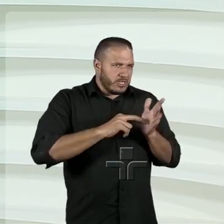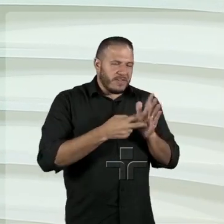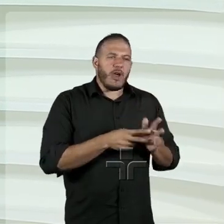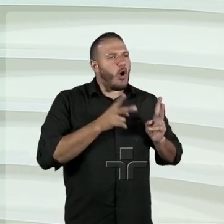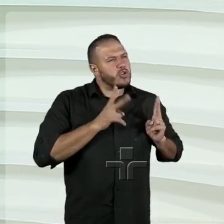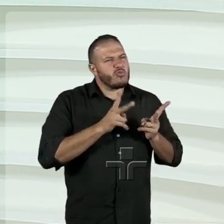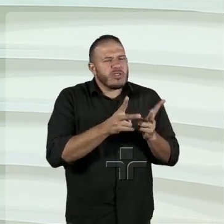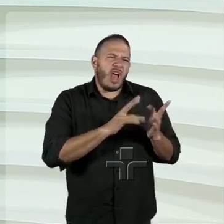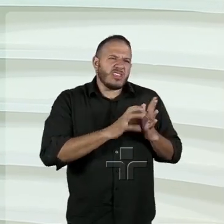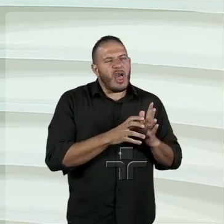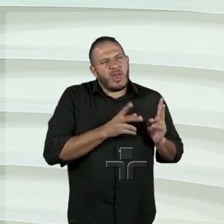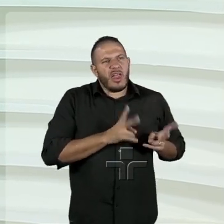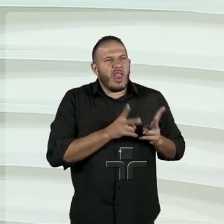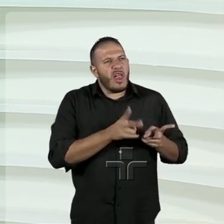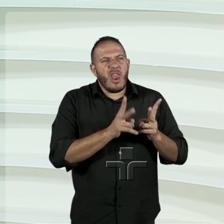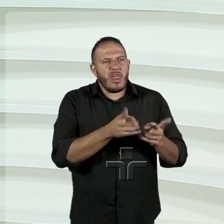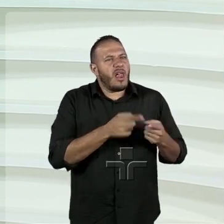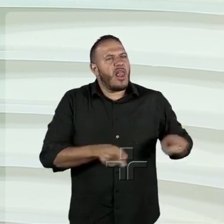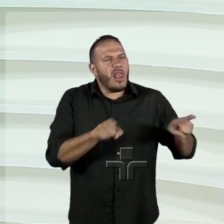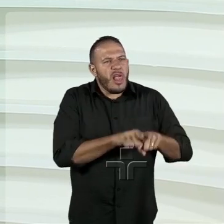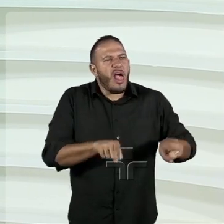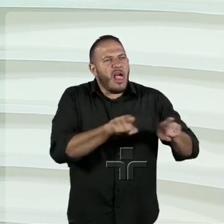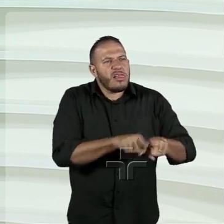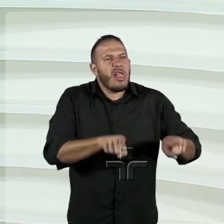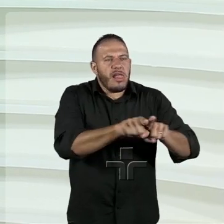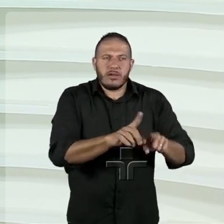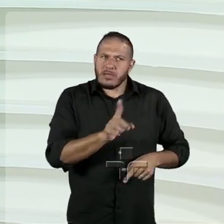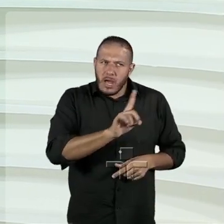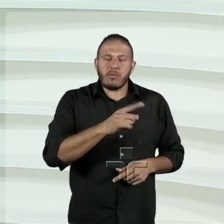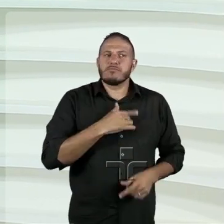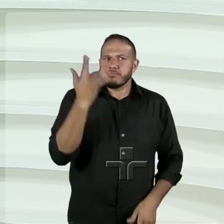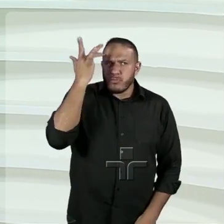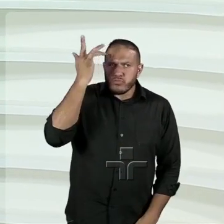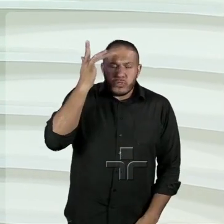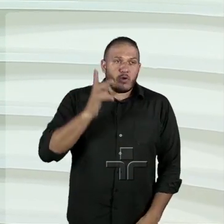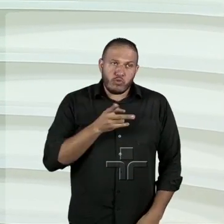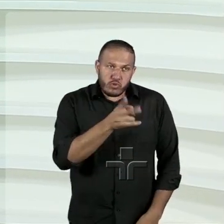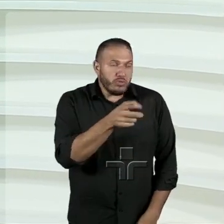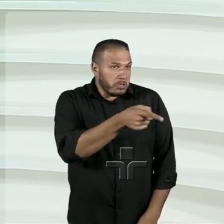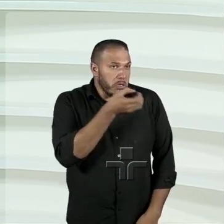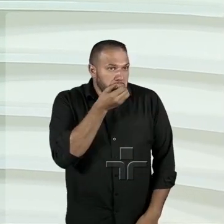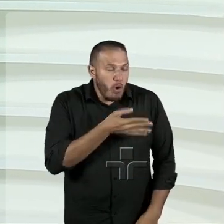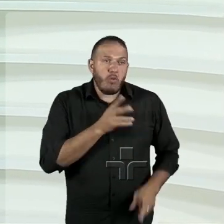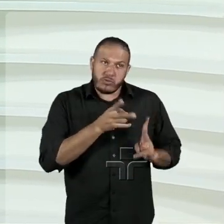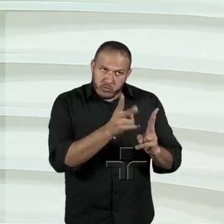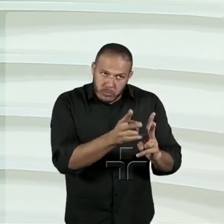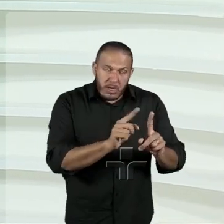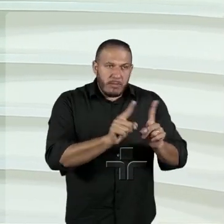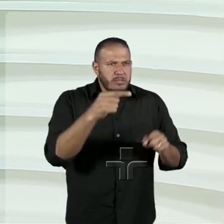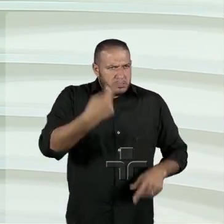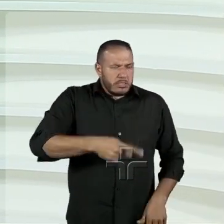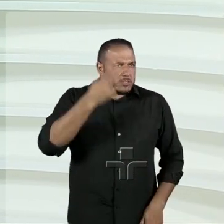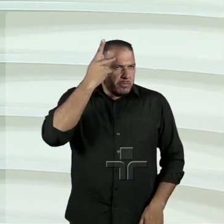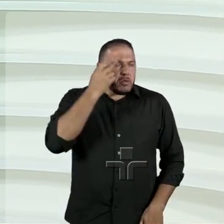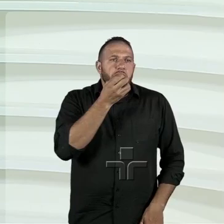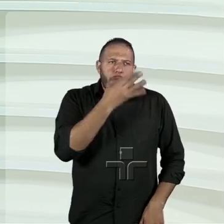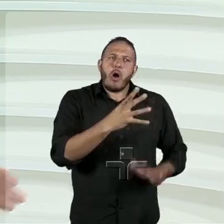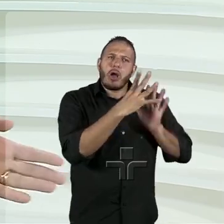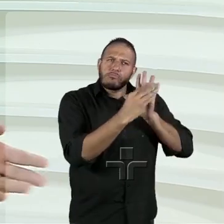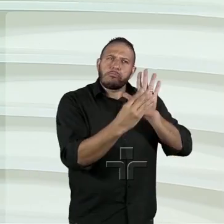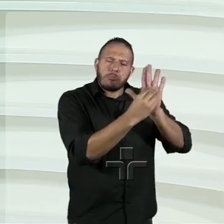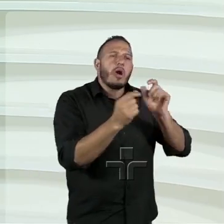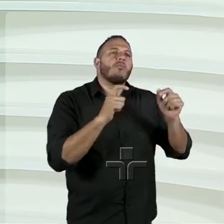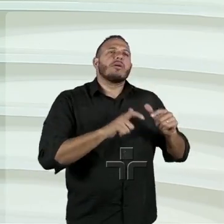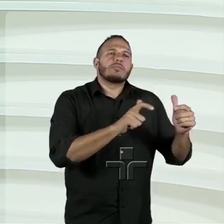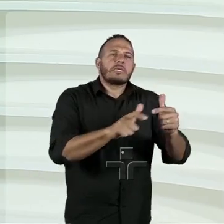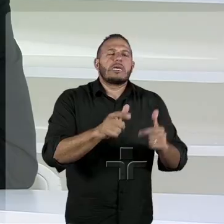por continuidade. Eu acho que aqui tem que ter uma questão de maturidade de continuar sempre aquilo que funciona. São Paulo tem boas referências em determinadas áreas,